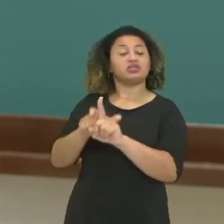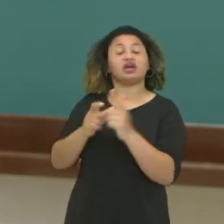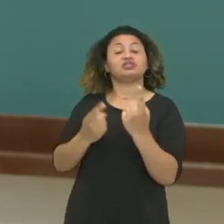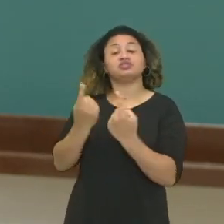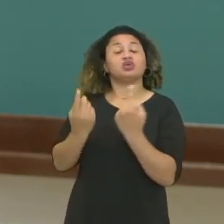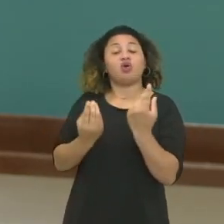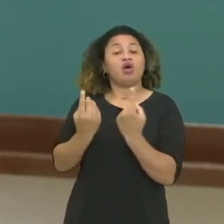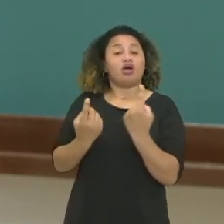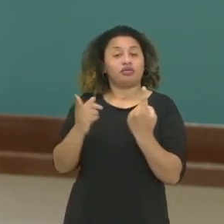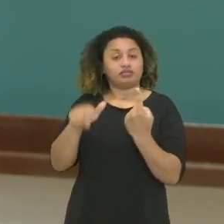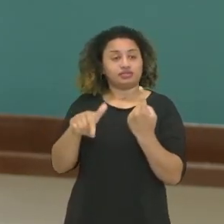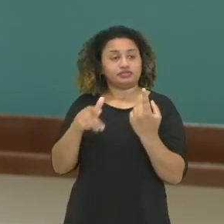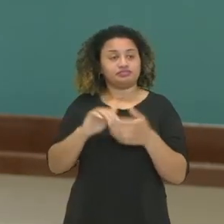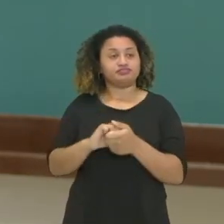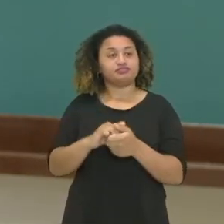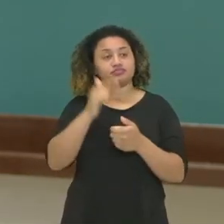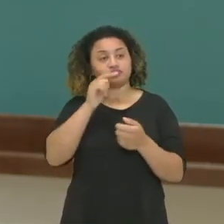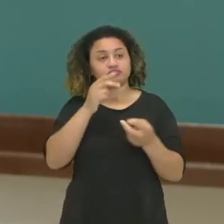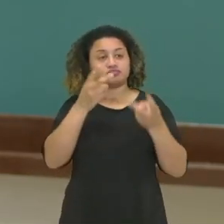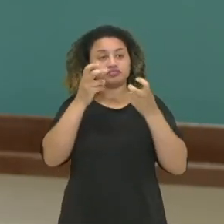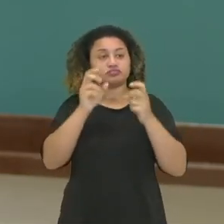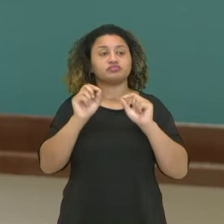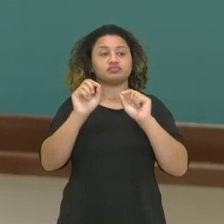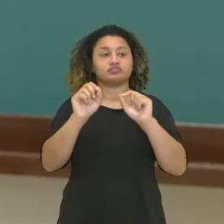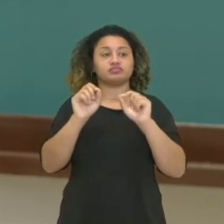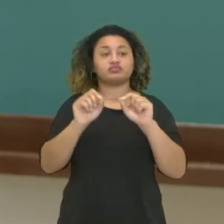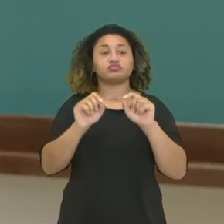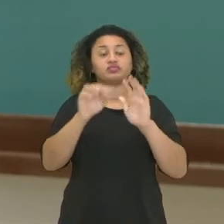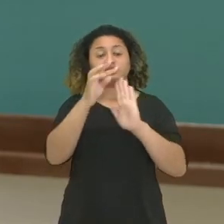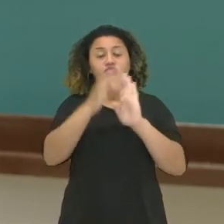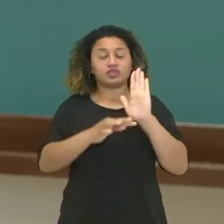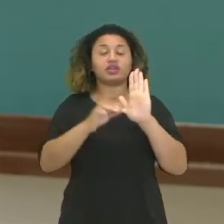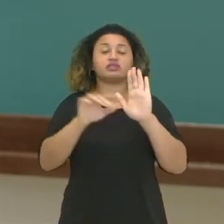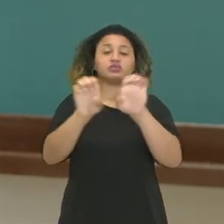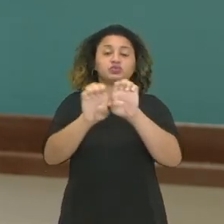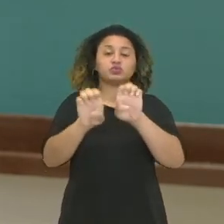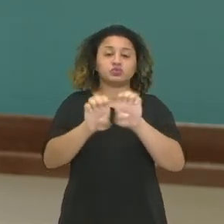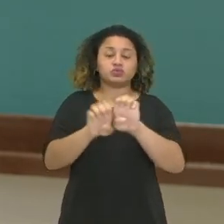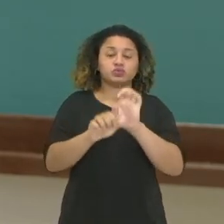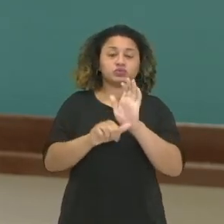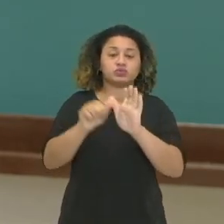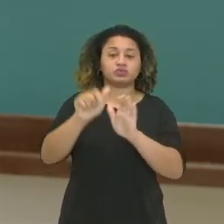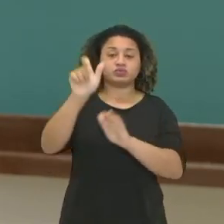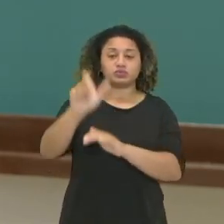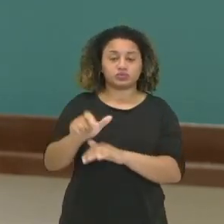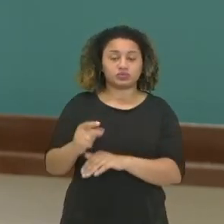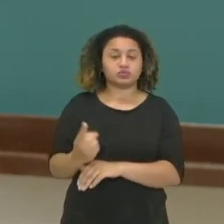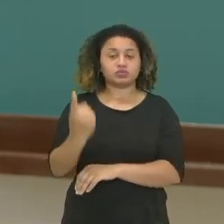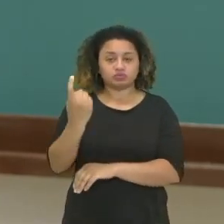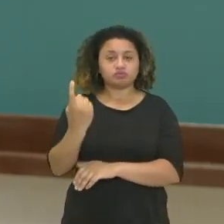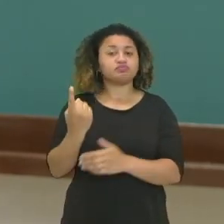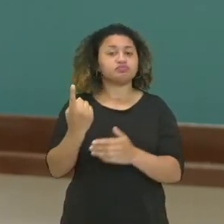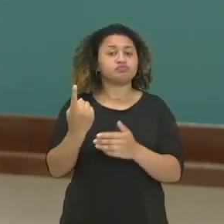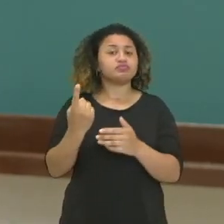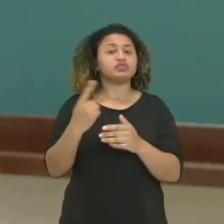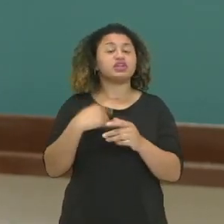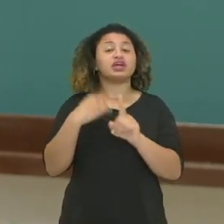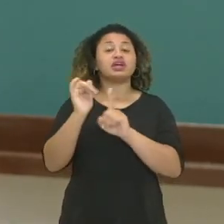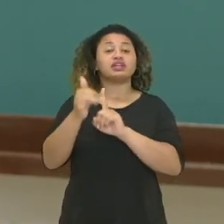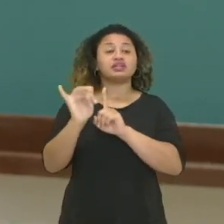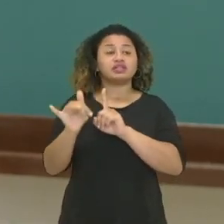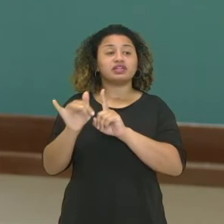que ele está? Né? Então eu vejo aqui que o texto está estruturado na primeira pessoa do singular, com o